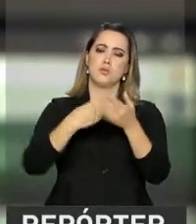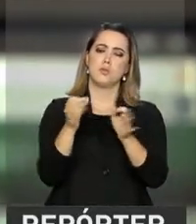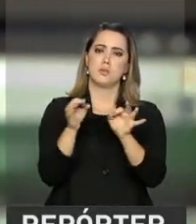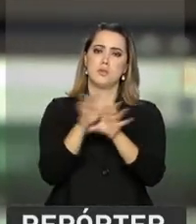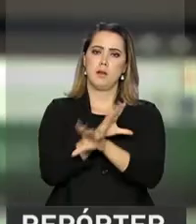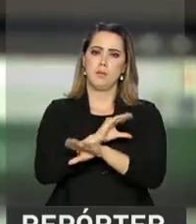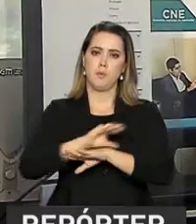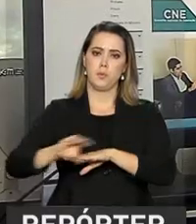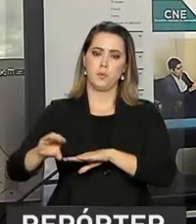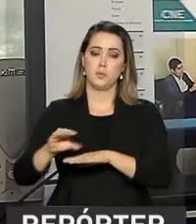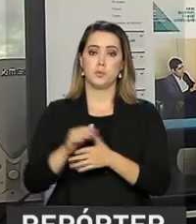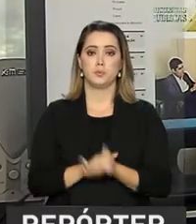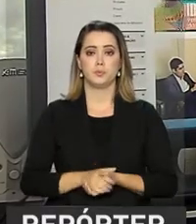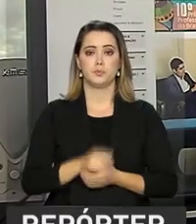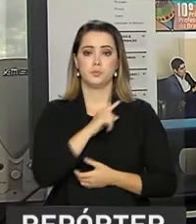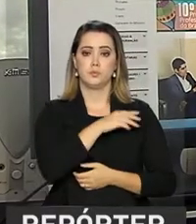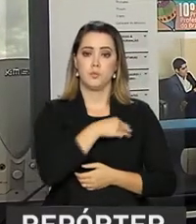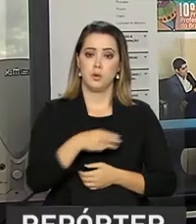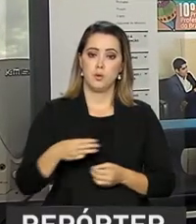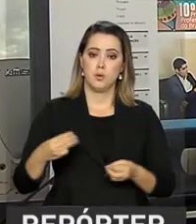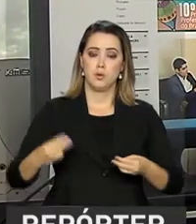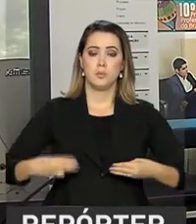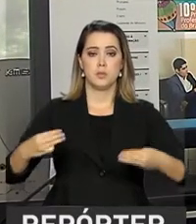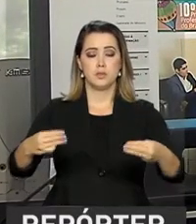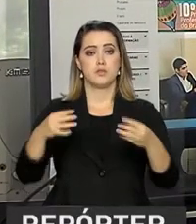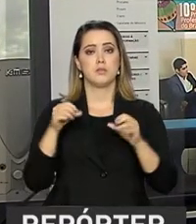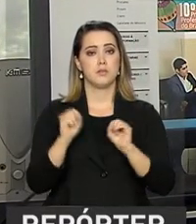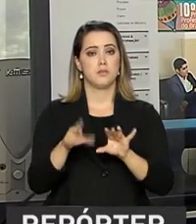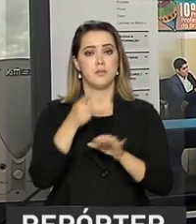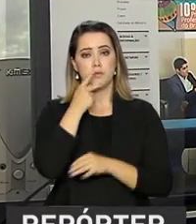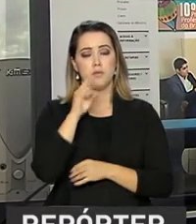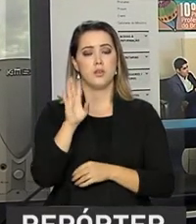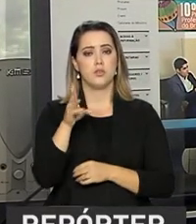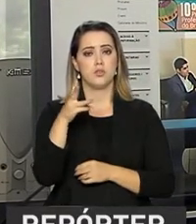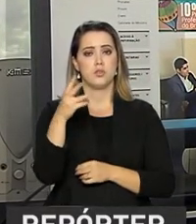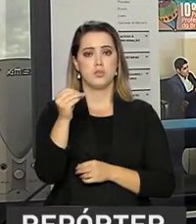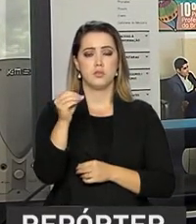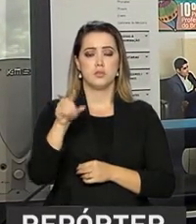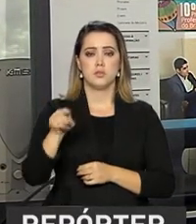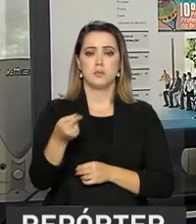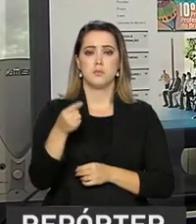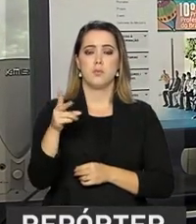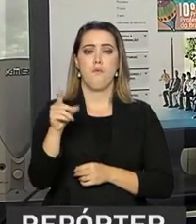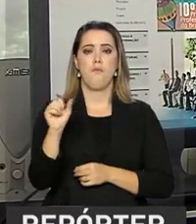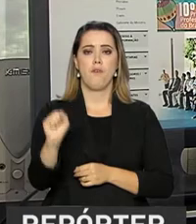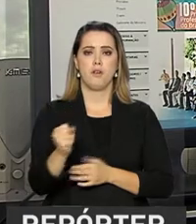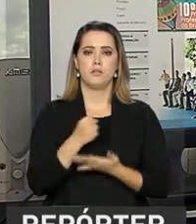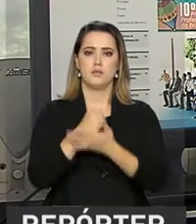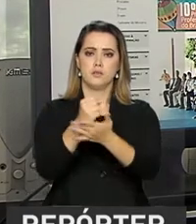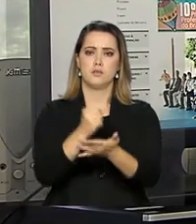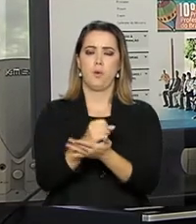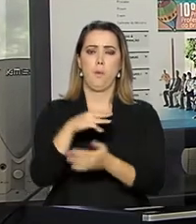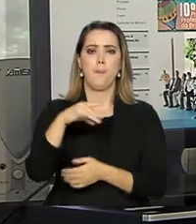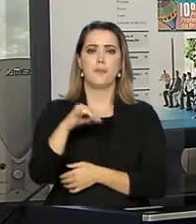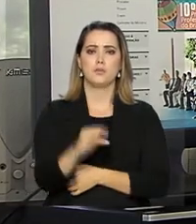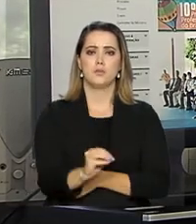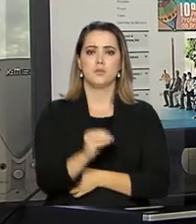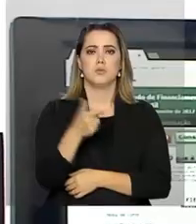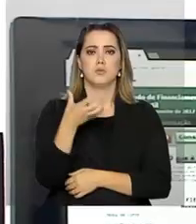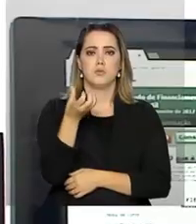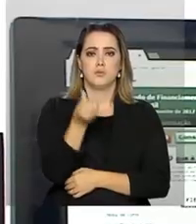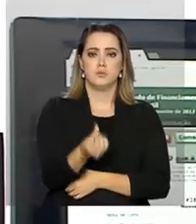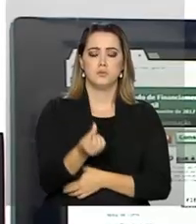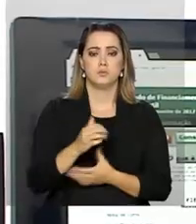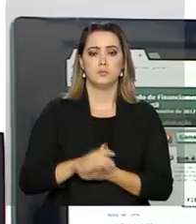do curso segundo o ministério da educação já são 300 mil vagas oferecidas desde maio de 2016